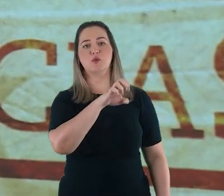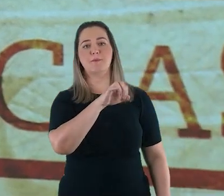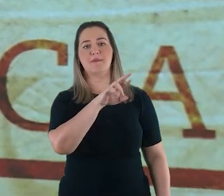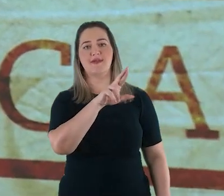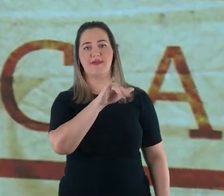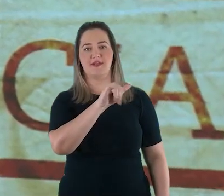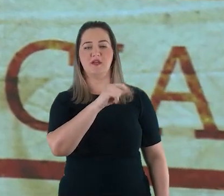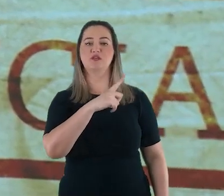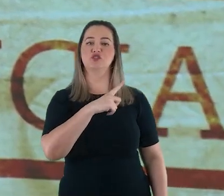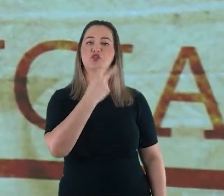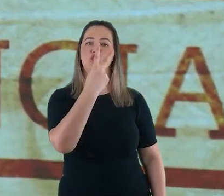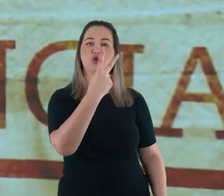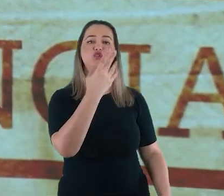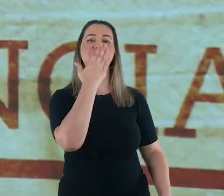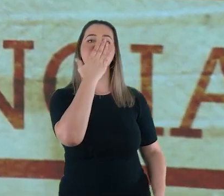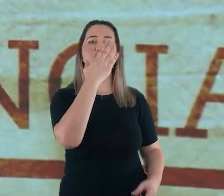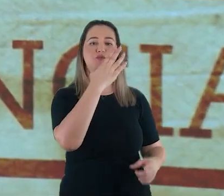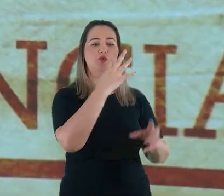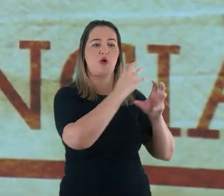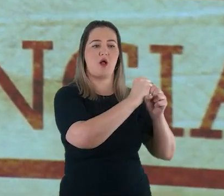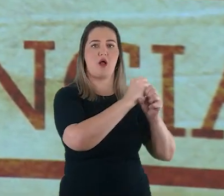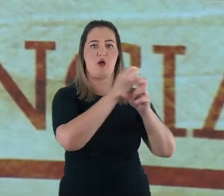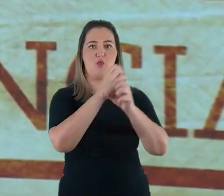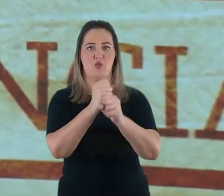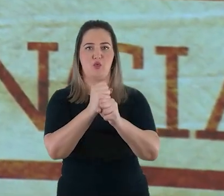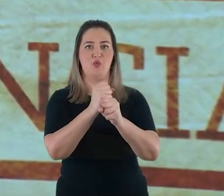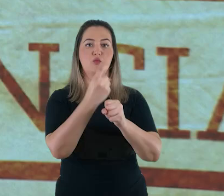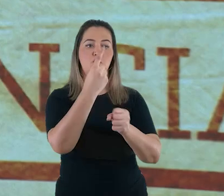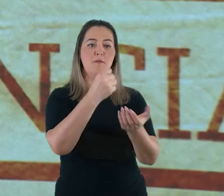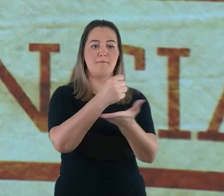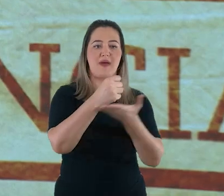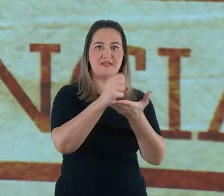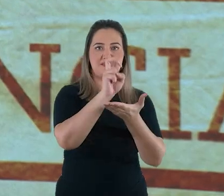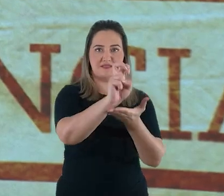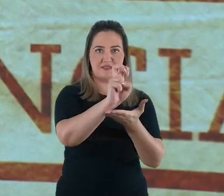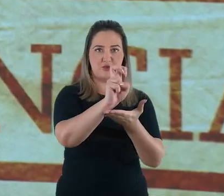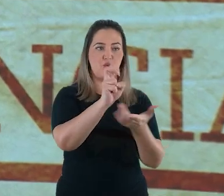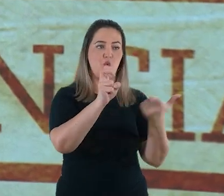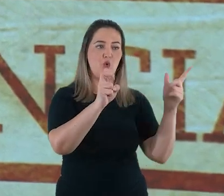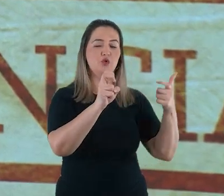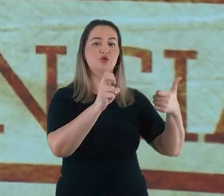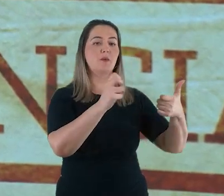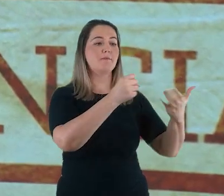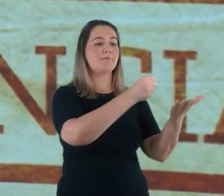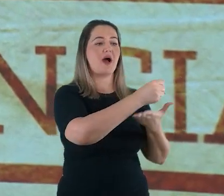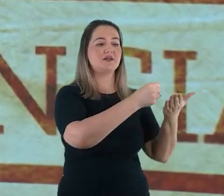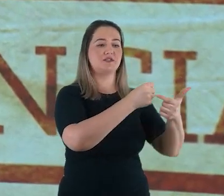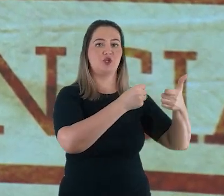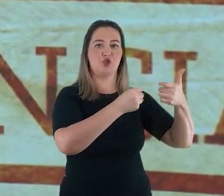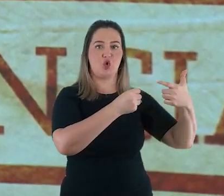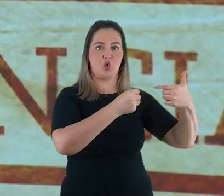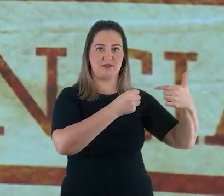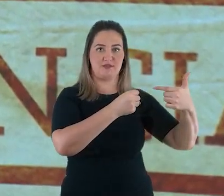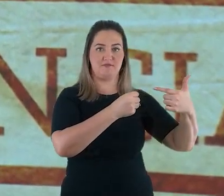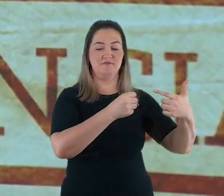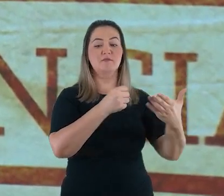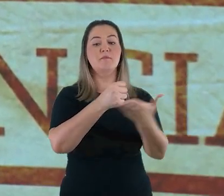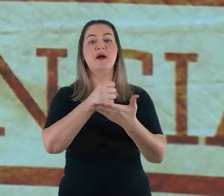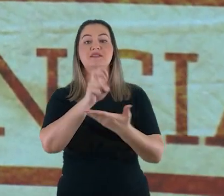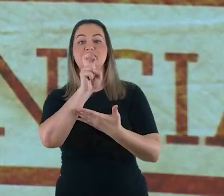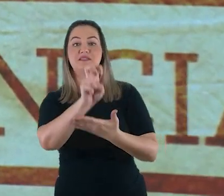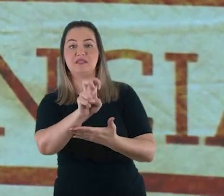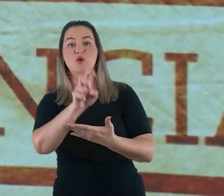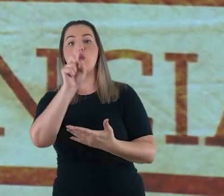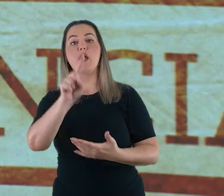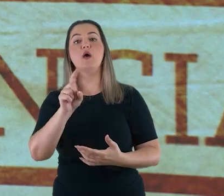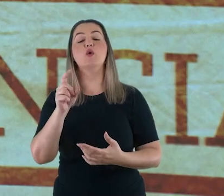2 sistemas de contagem diferentes, um na base 5, o outro na base 12. A base 5 resumia-se à